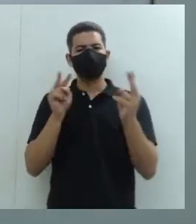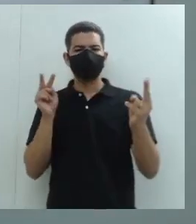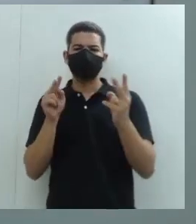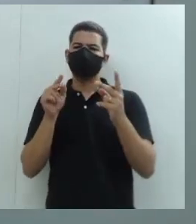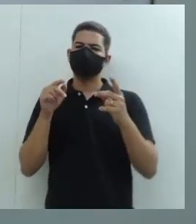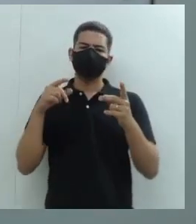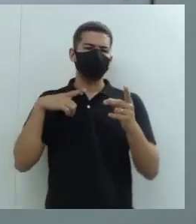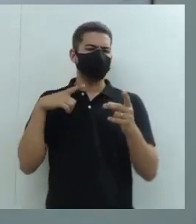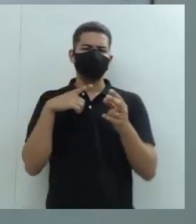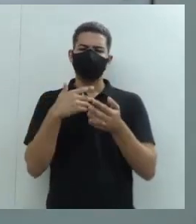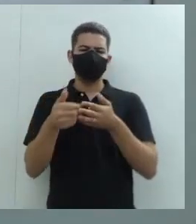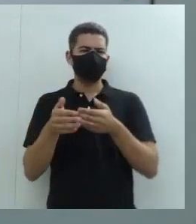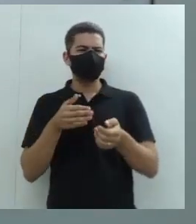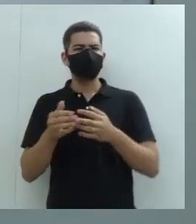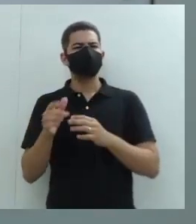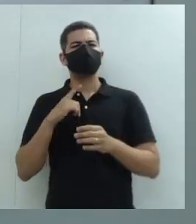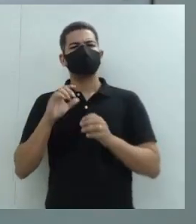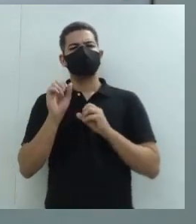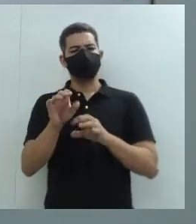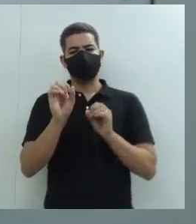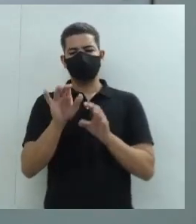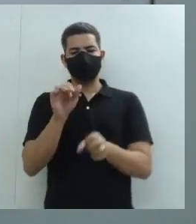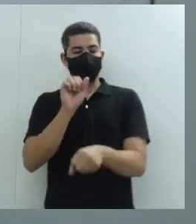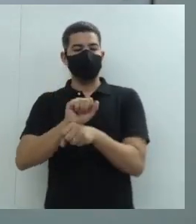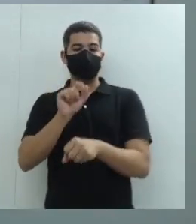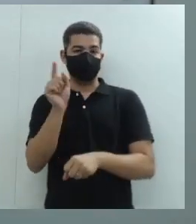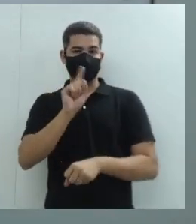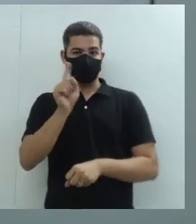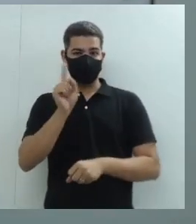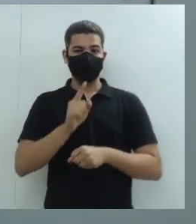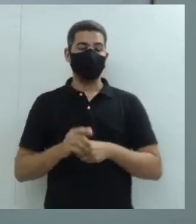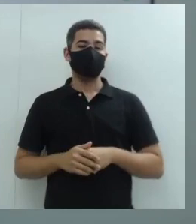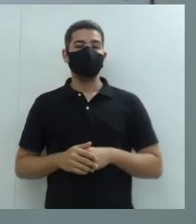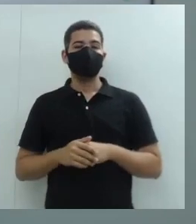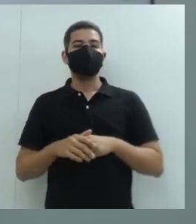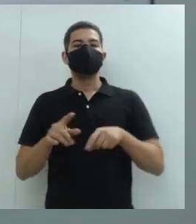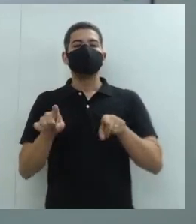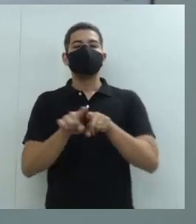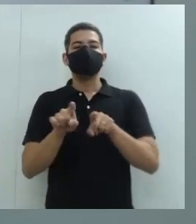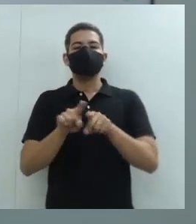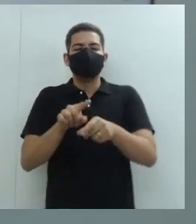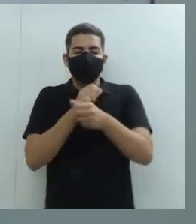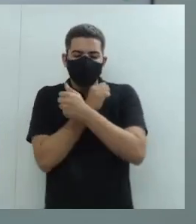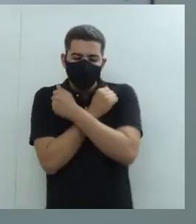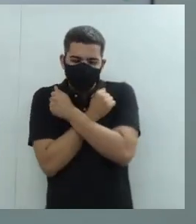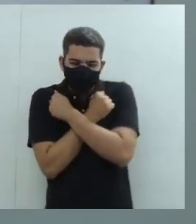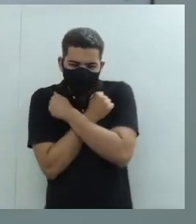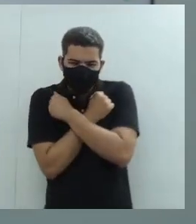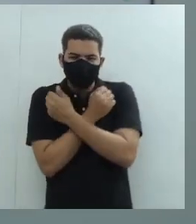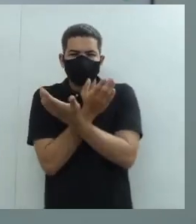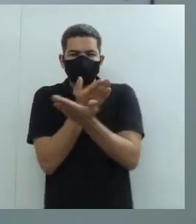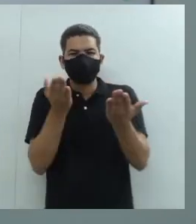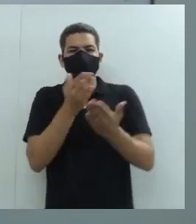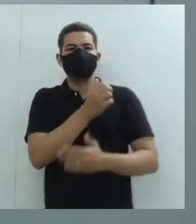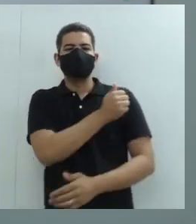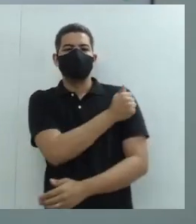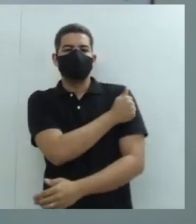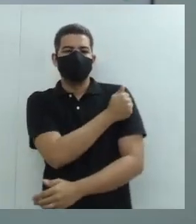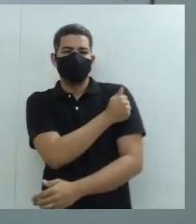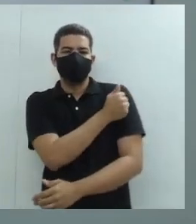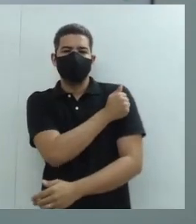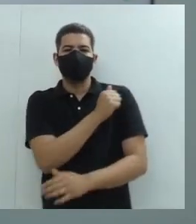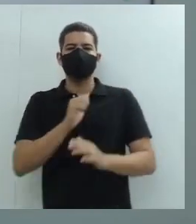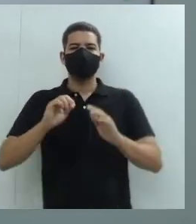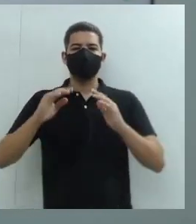remotamente, fazendo com que a educação não pare, tá certo? Queria mandar um abraço para os meus alunos que